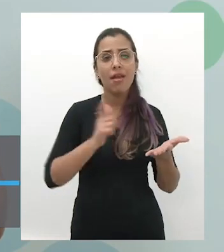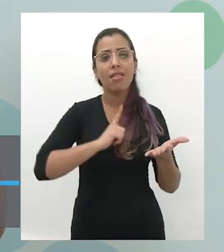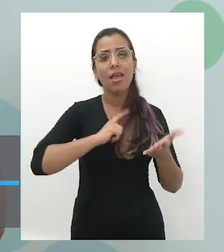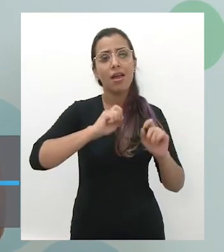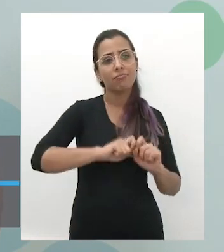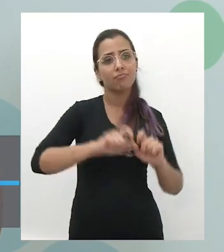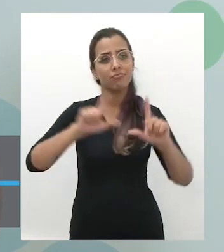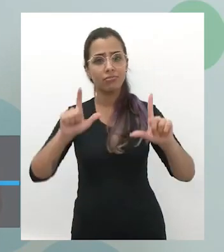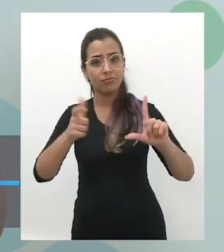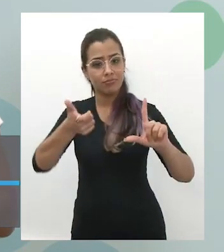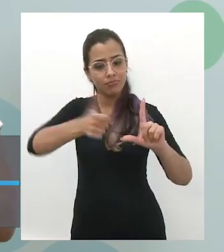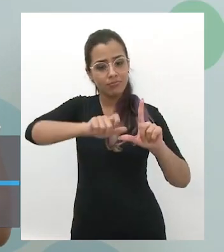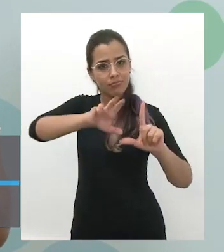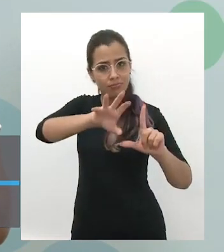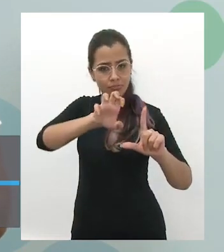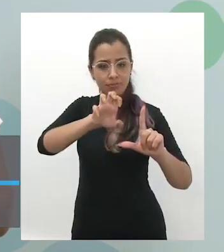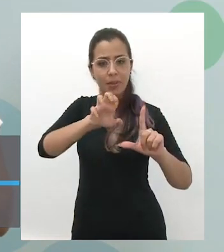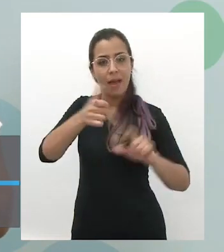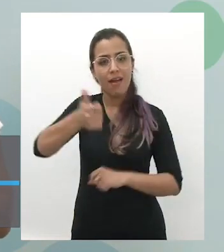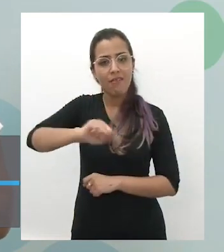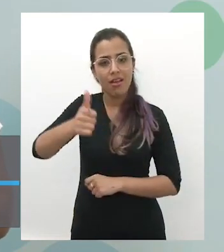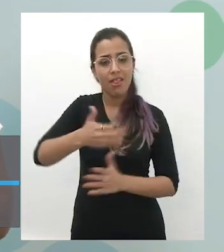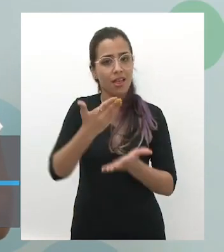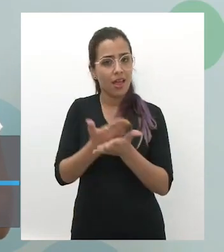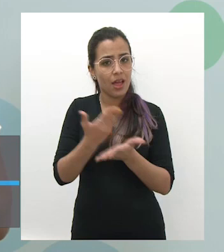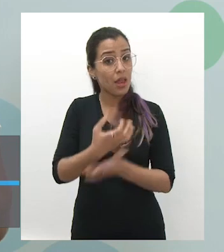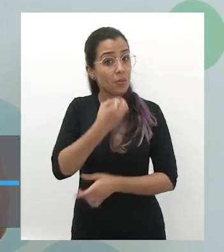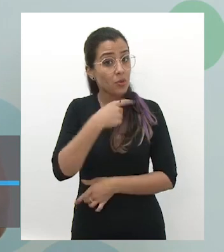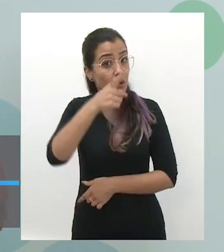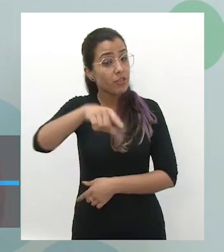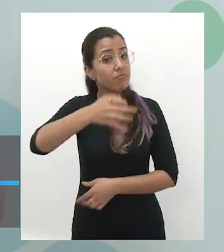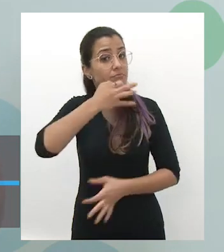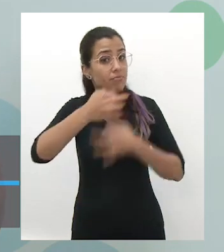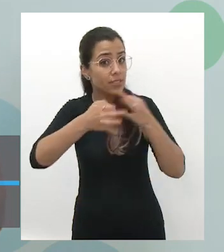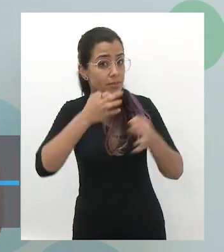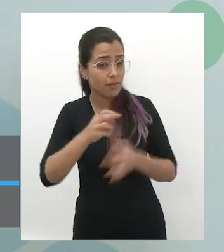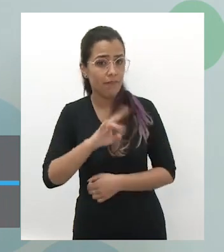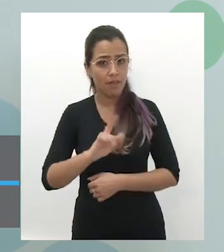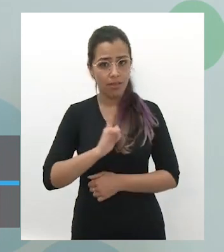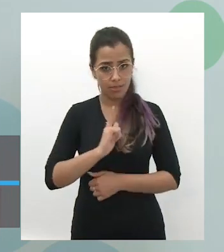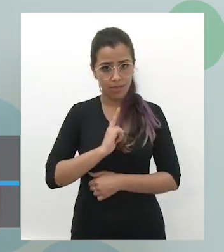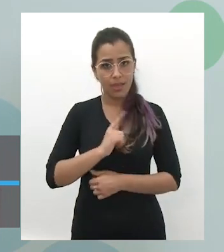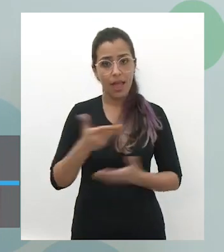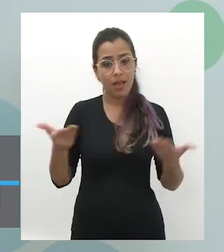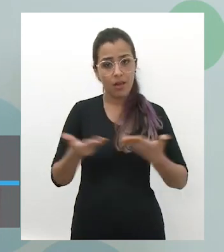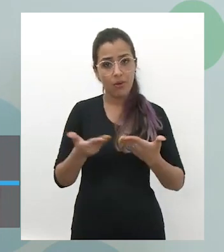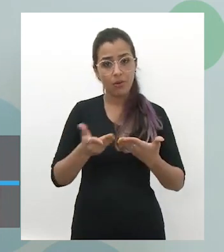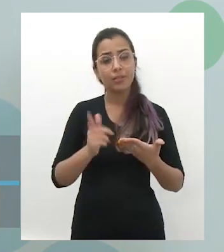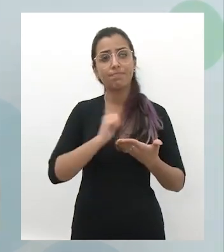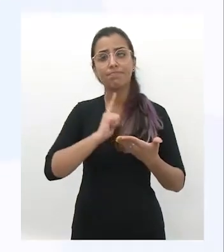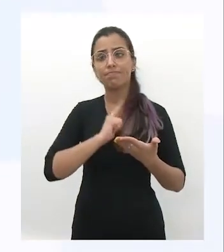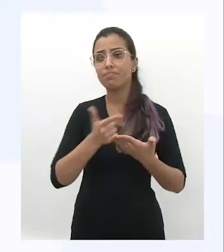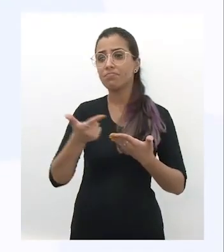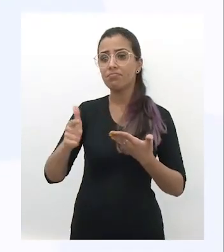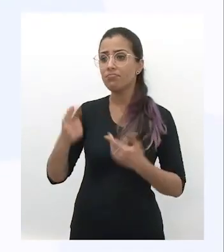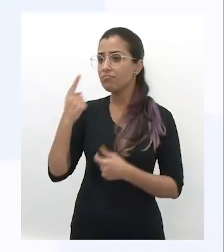quando vocês trazem aí novidades e apontam sugestões para nós. Vamos deixar a avaliação da aula. Aqui mais